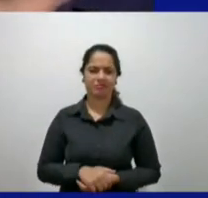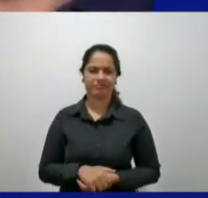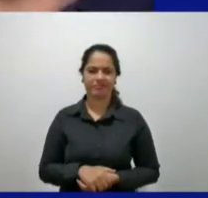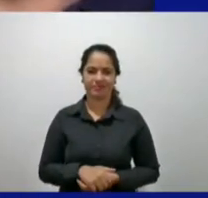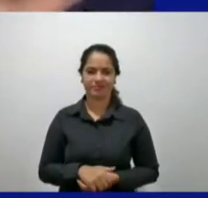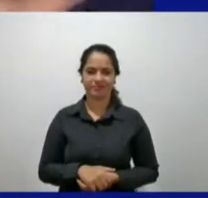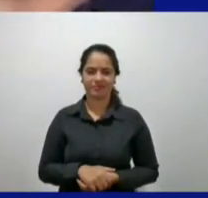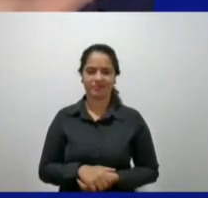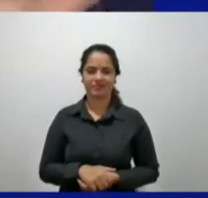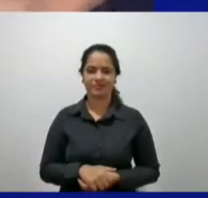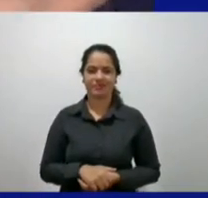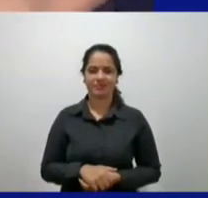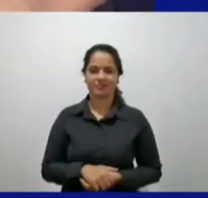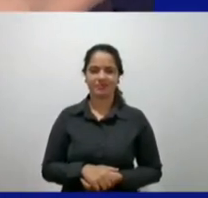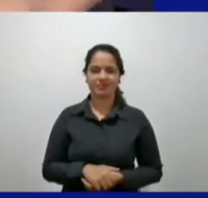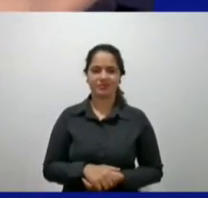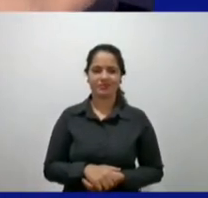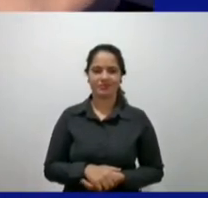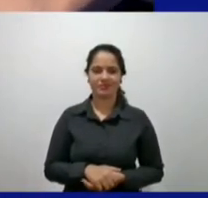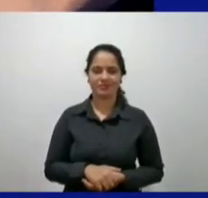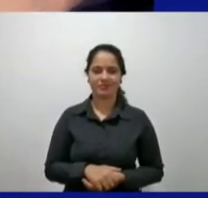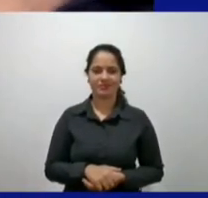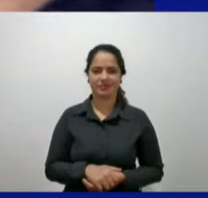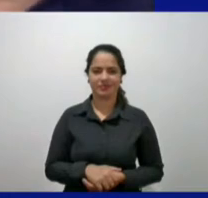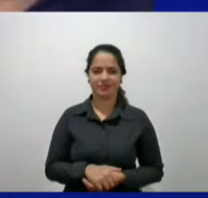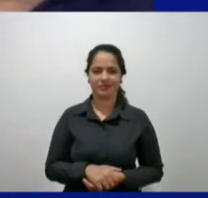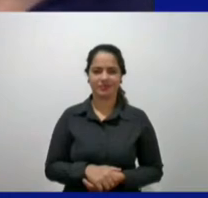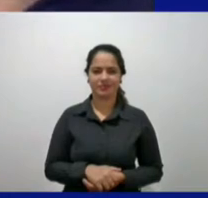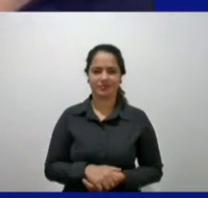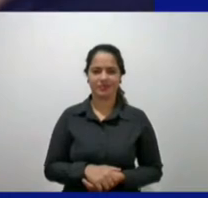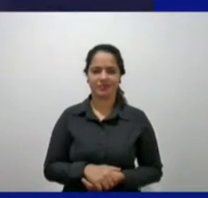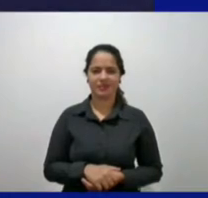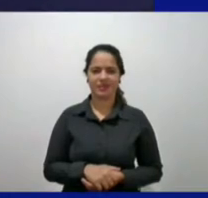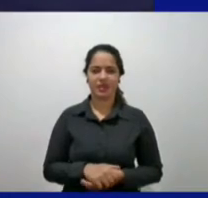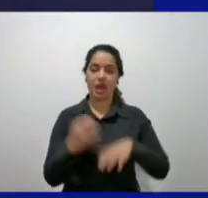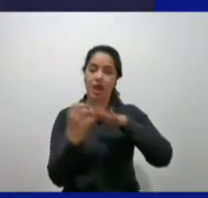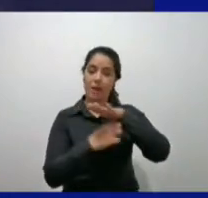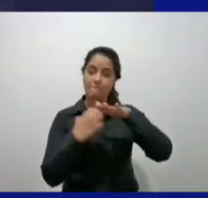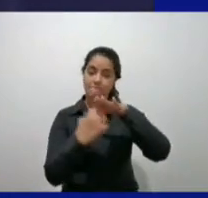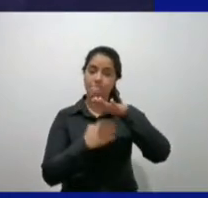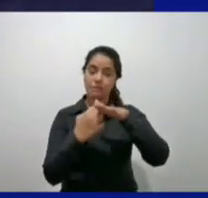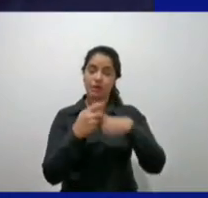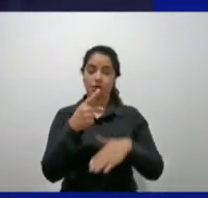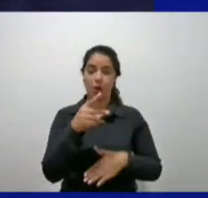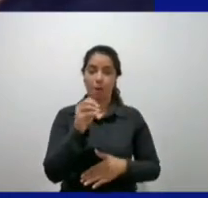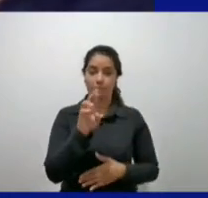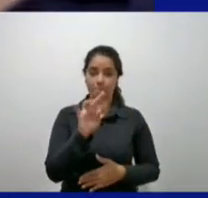não é competente não se estabelece? Uma empresa como a Porto, que está tantas décadas